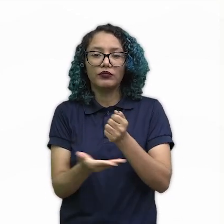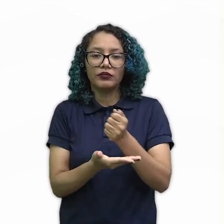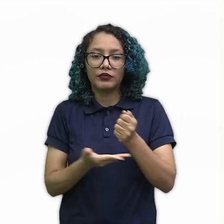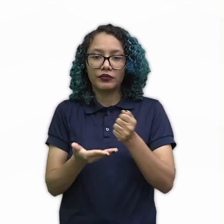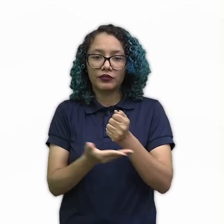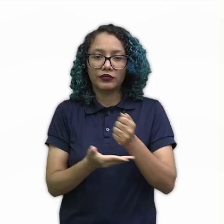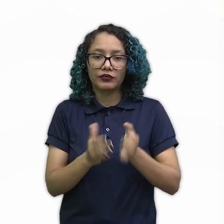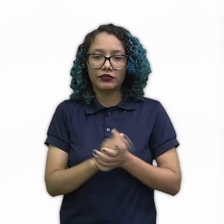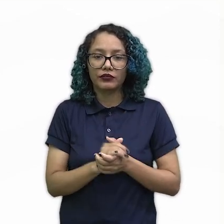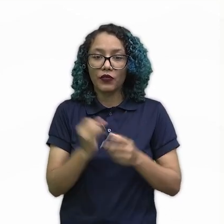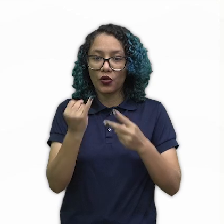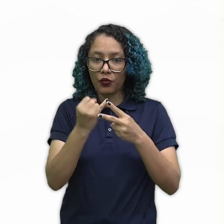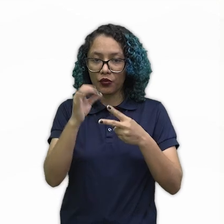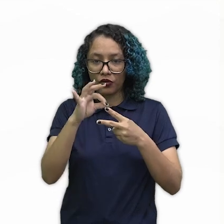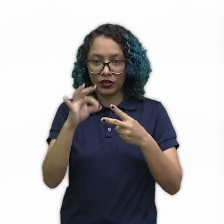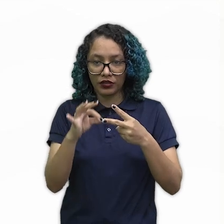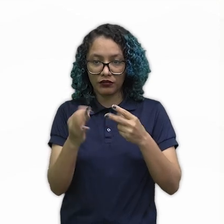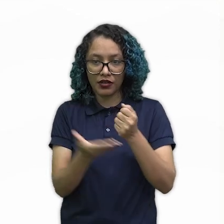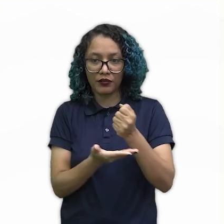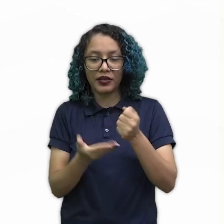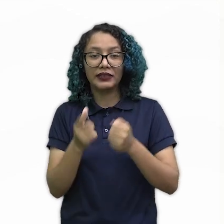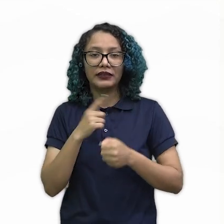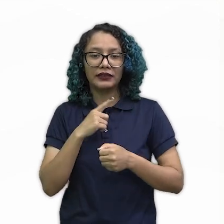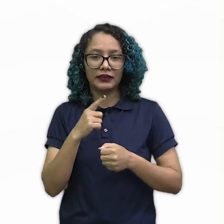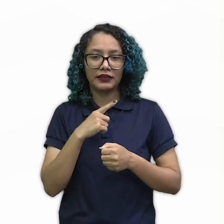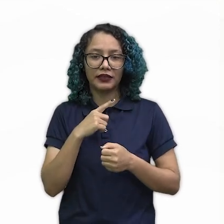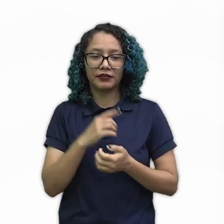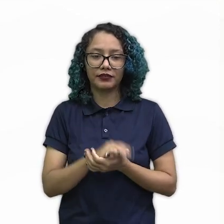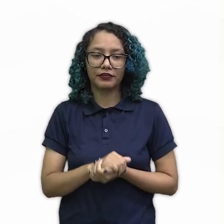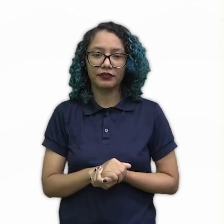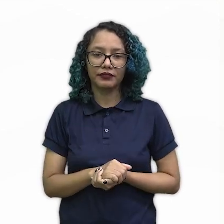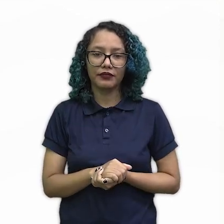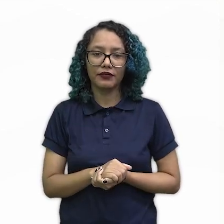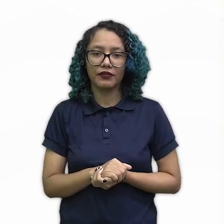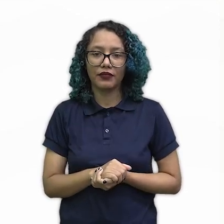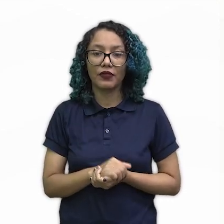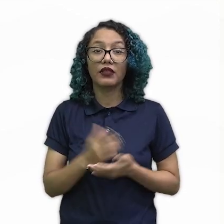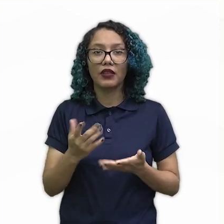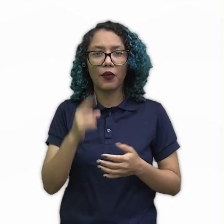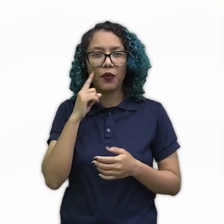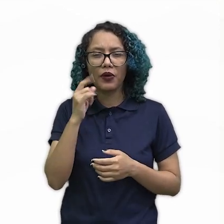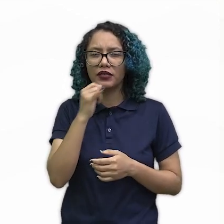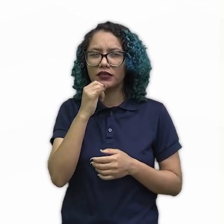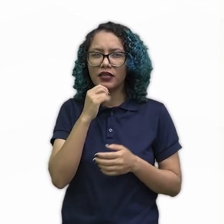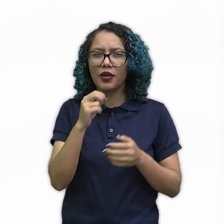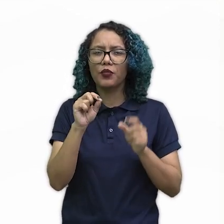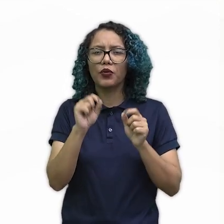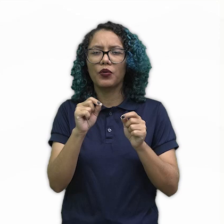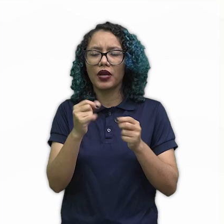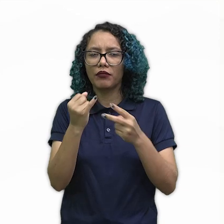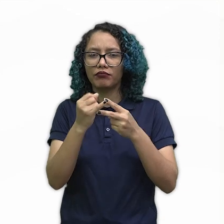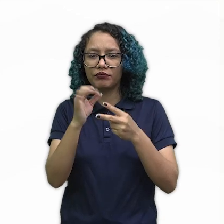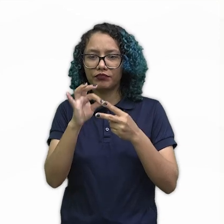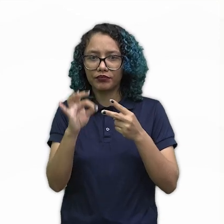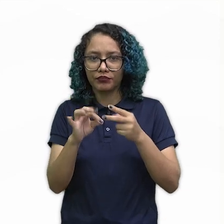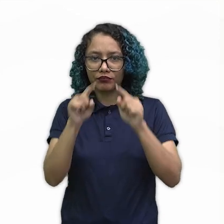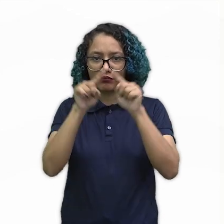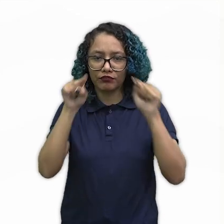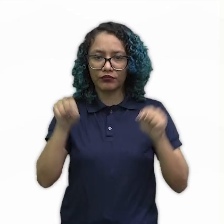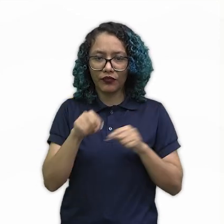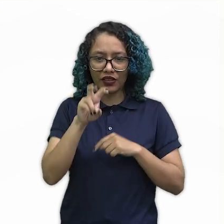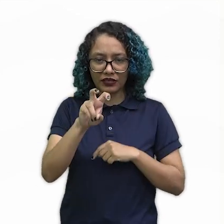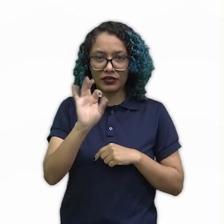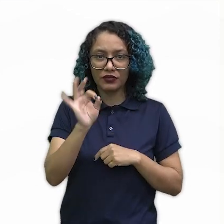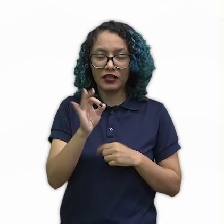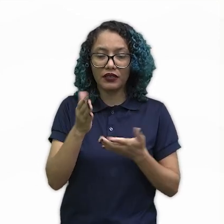um polígono aqui na base, nós vimos que no nosso exemplo é um polígono pentagonal, certo? E as bases, os lados, né,